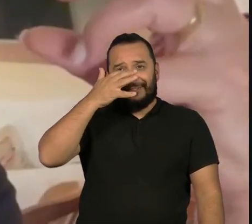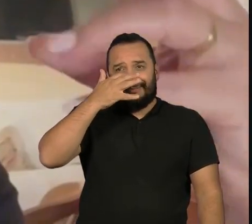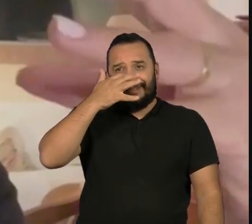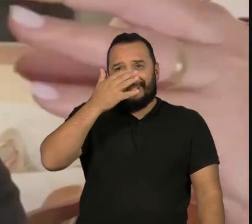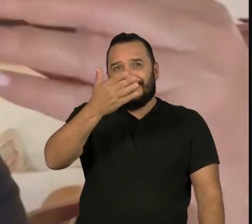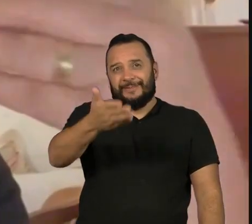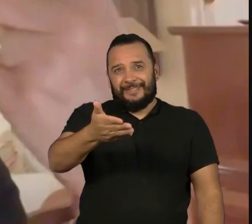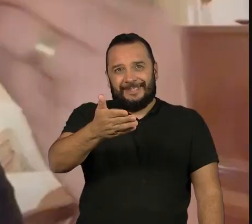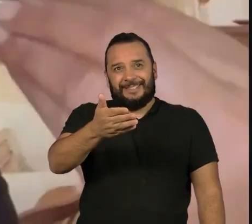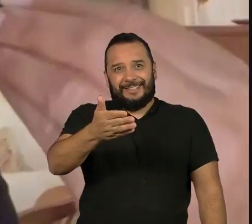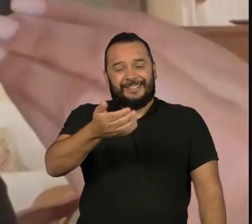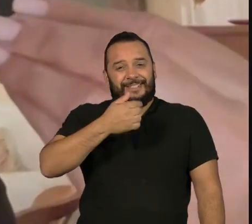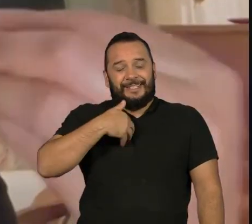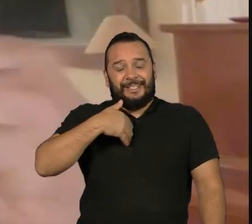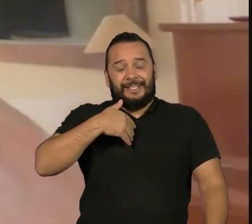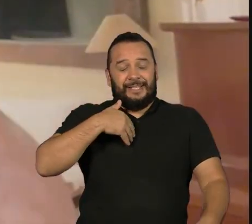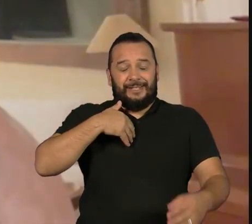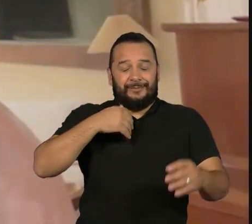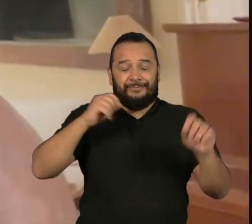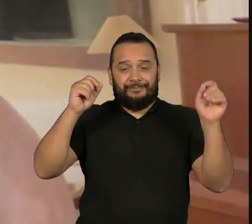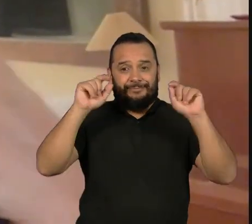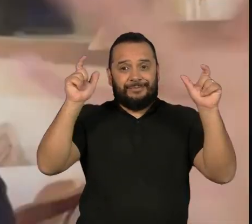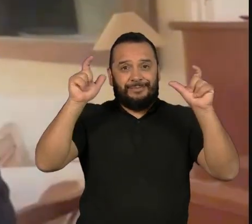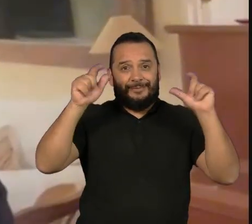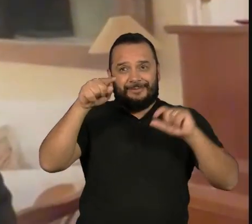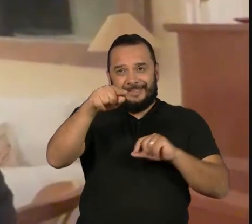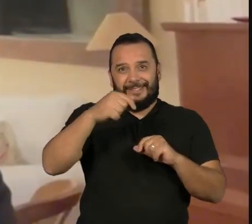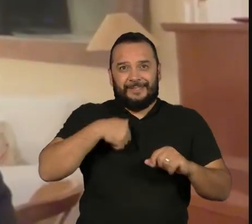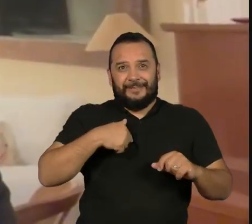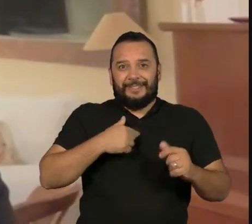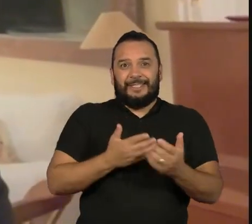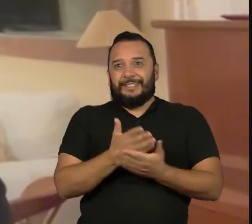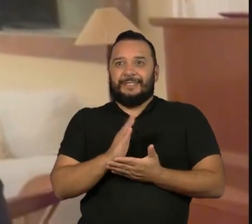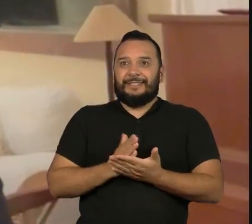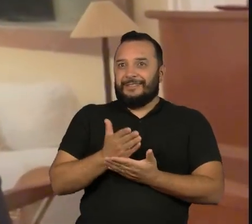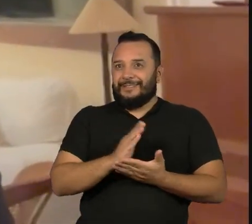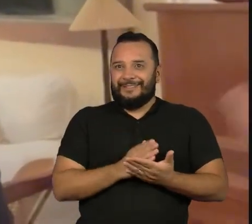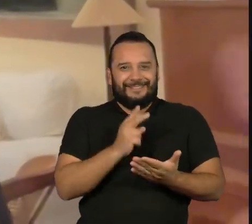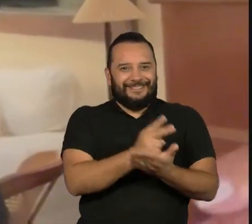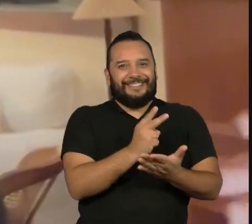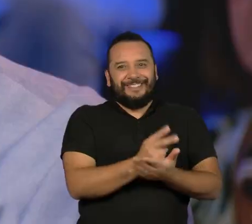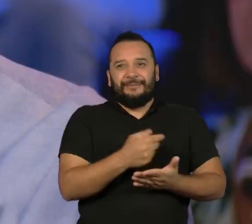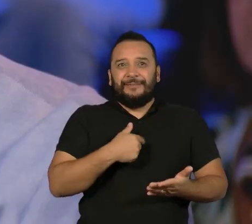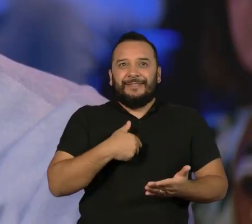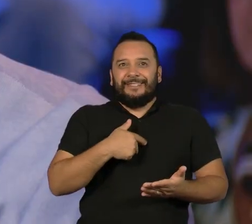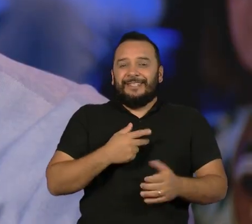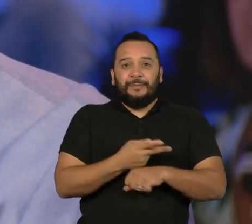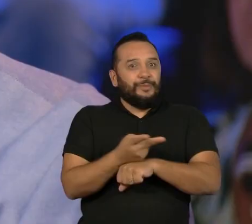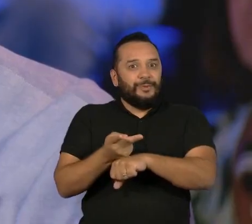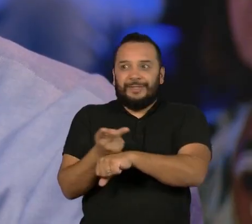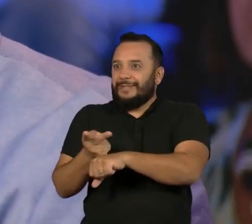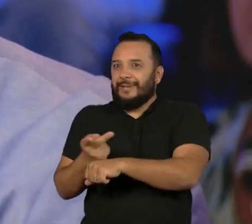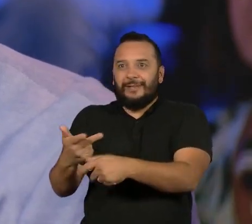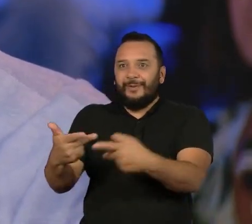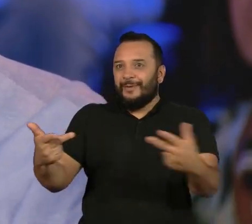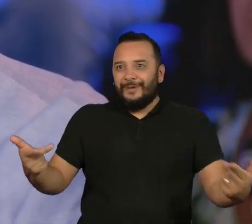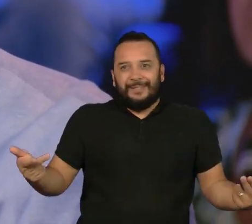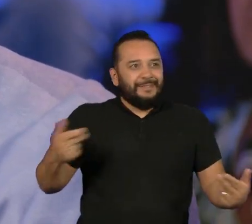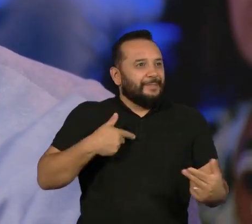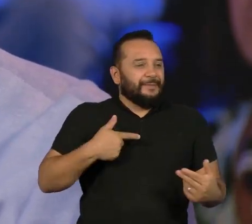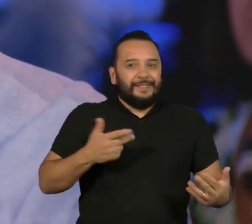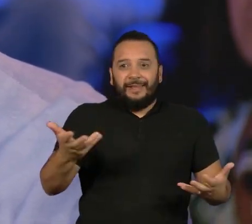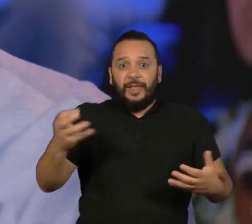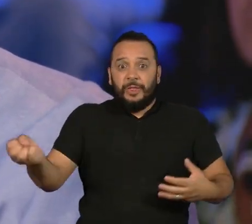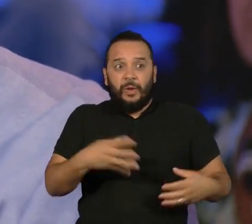com você, o que mais me chama a atenção é a sua inquietude, né? Porque você está sempre buscando coisas. Né? Você está